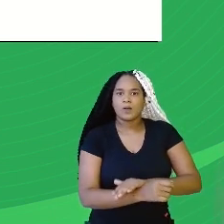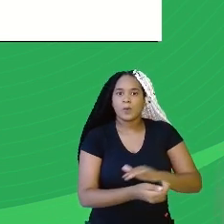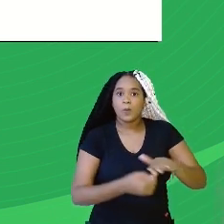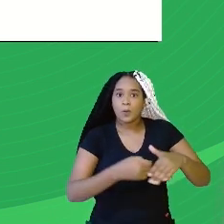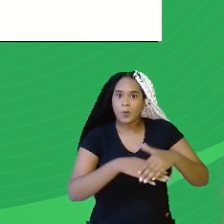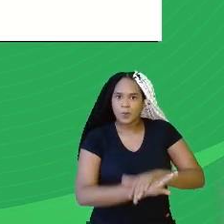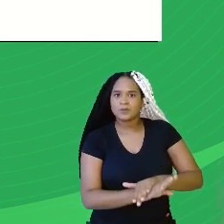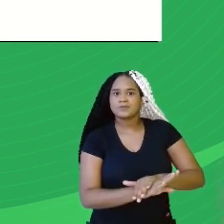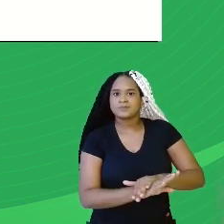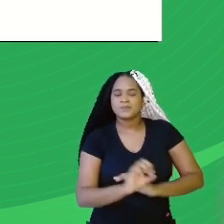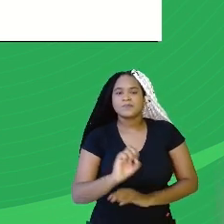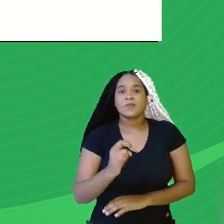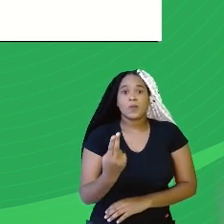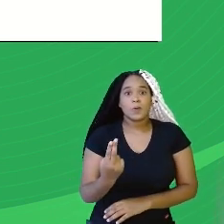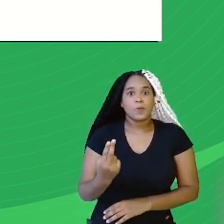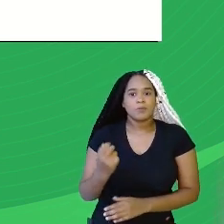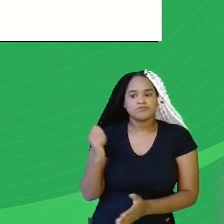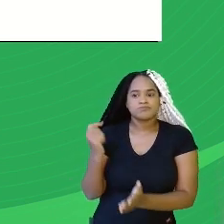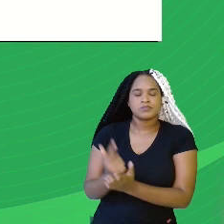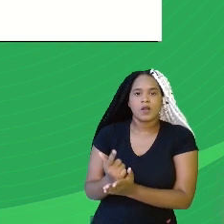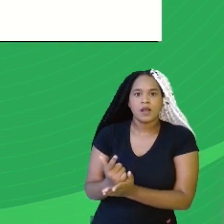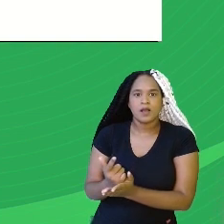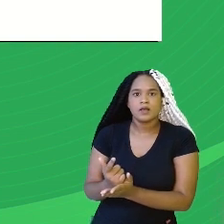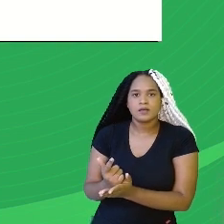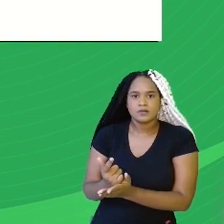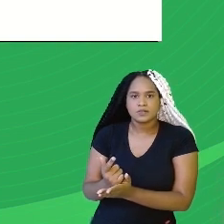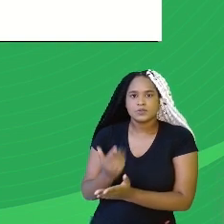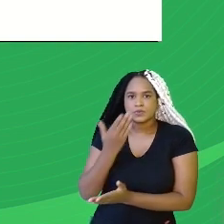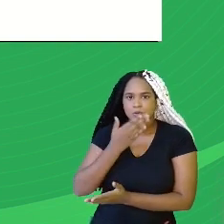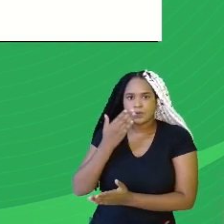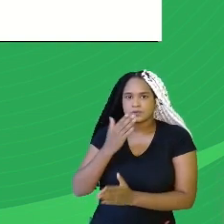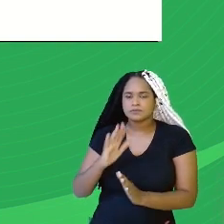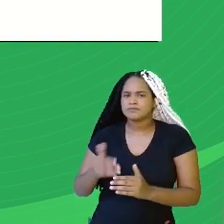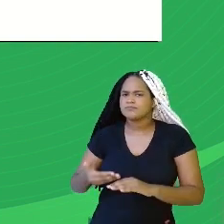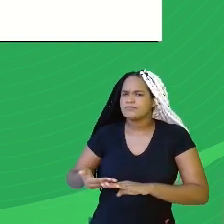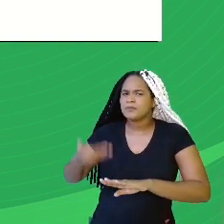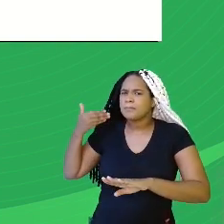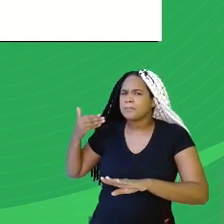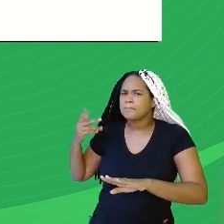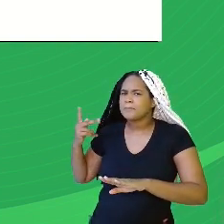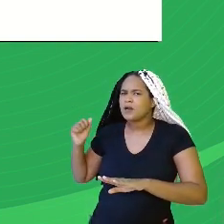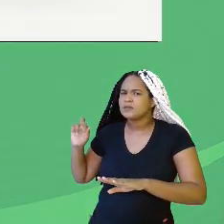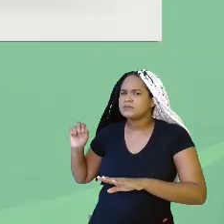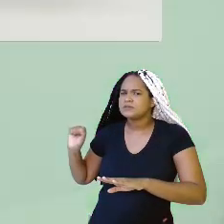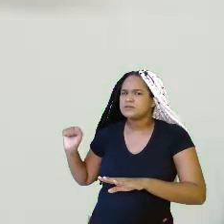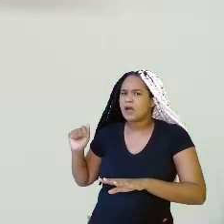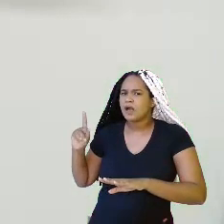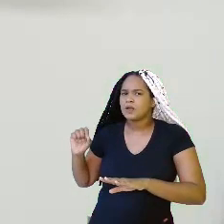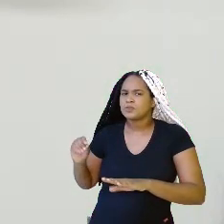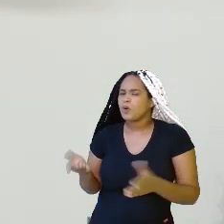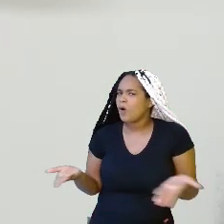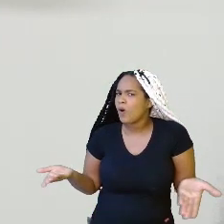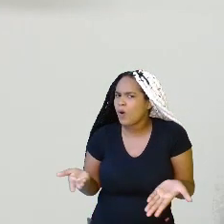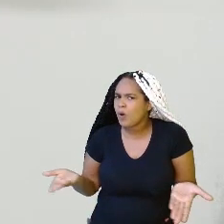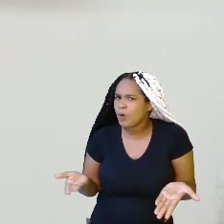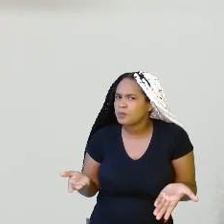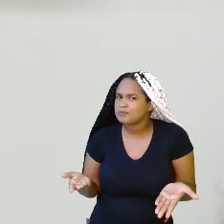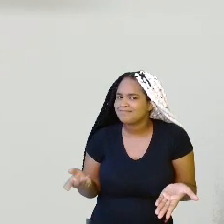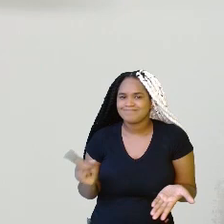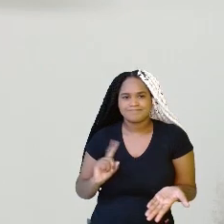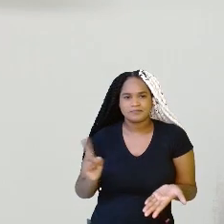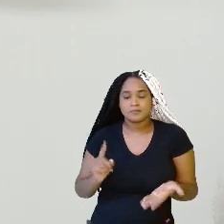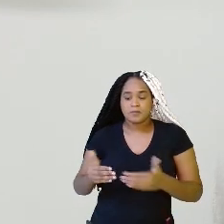doce e não guardarei o dinheiro. Isso foi ontem? Isso é hoje? Não. Isso dá a ideia de